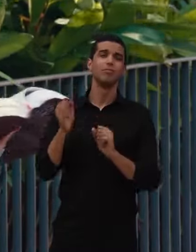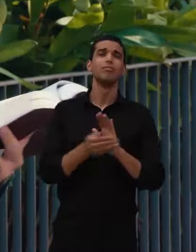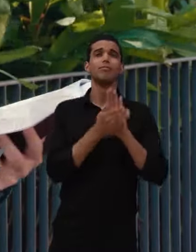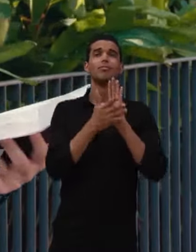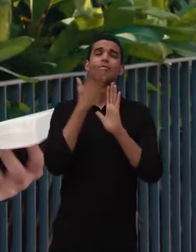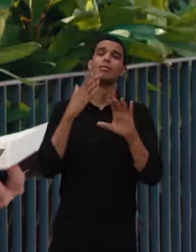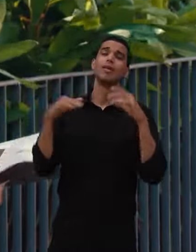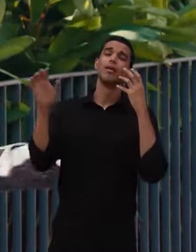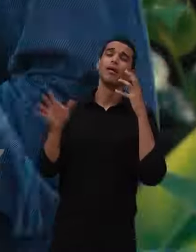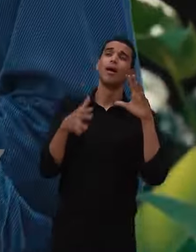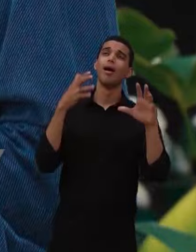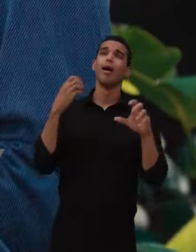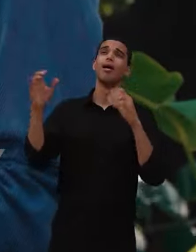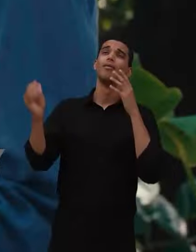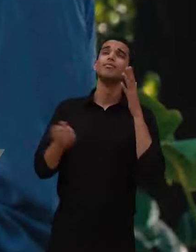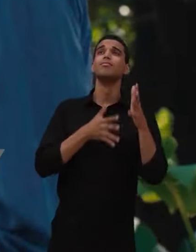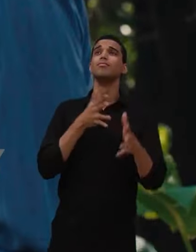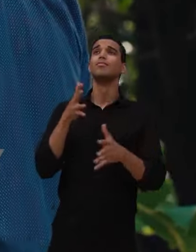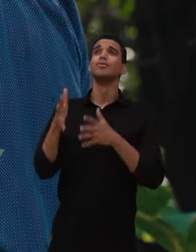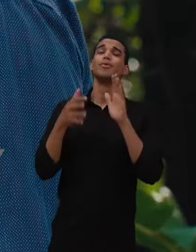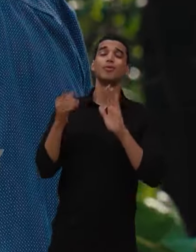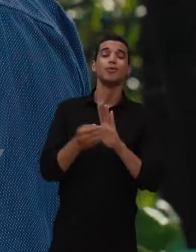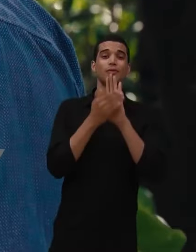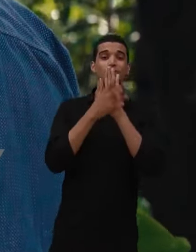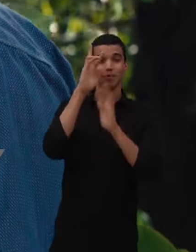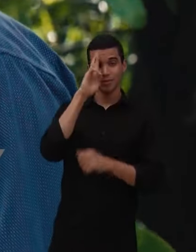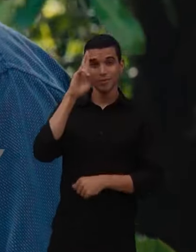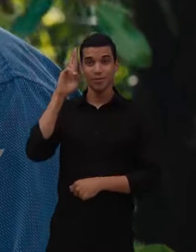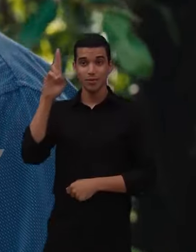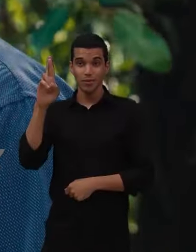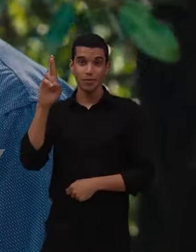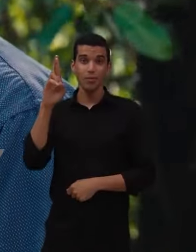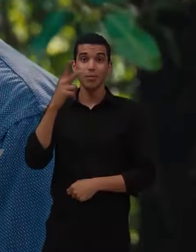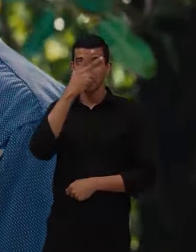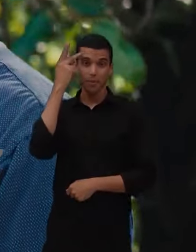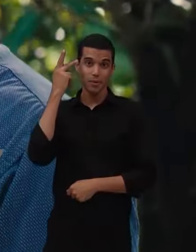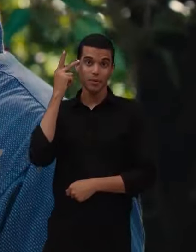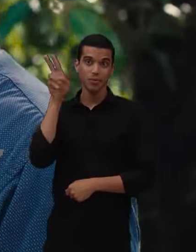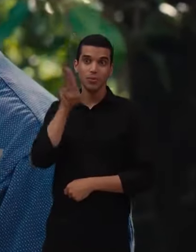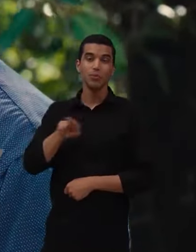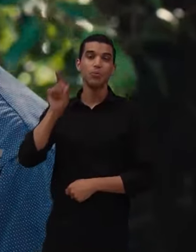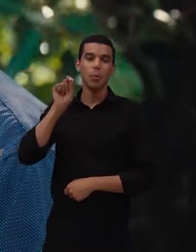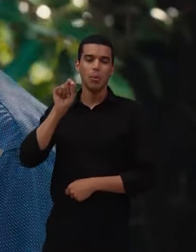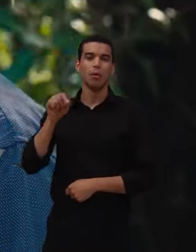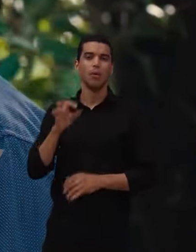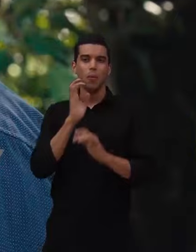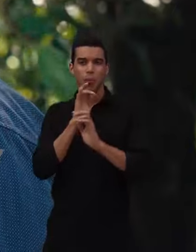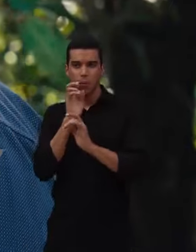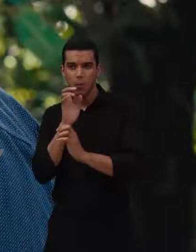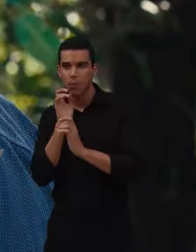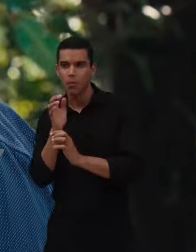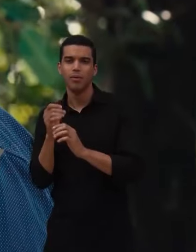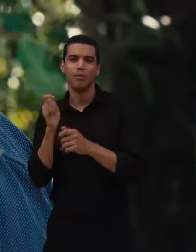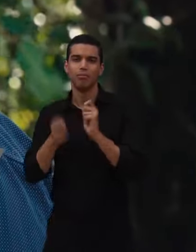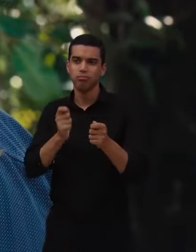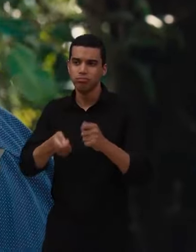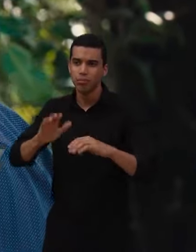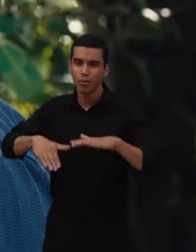utilizamos alguns instrumentos, e isto é bíblico, desde do tempo antigo até os dias de